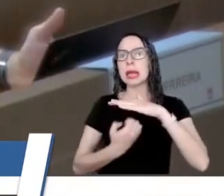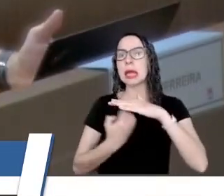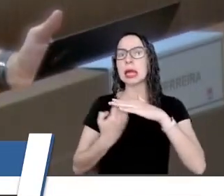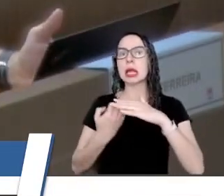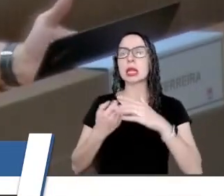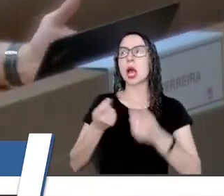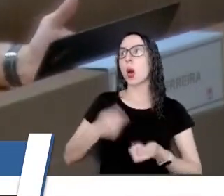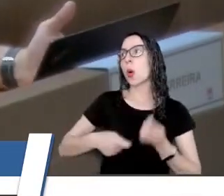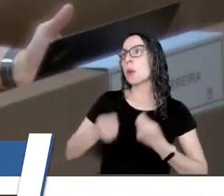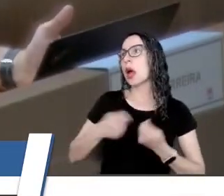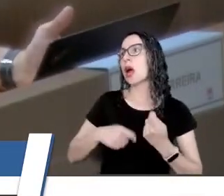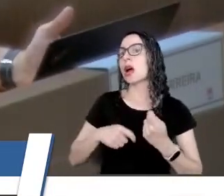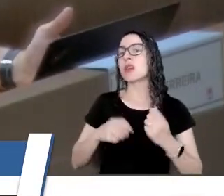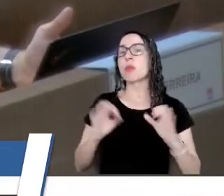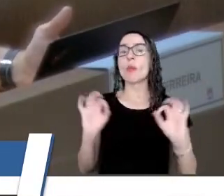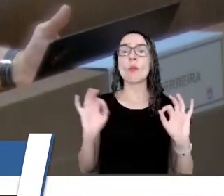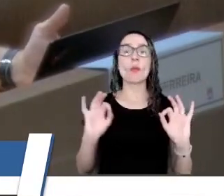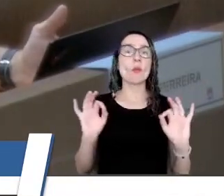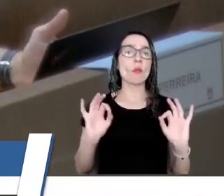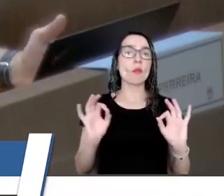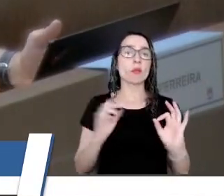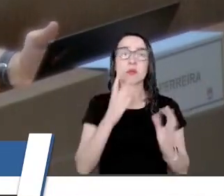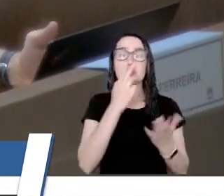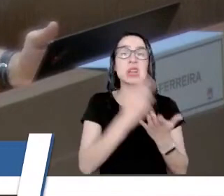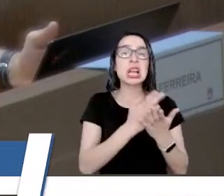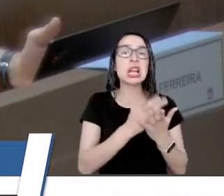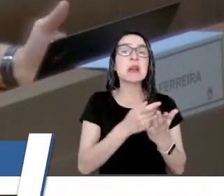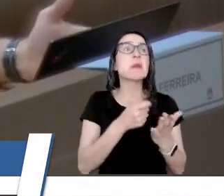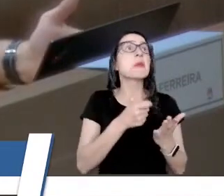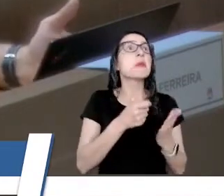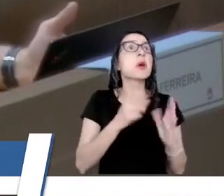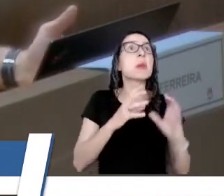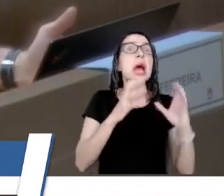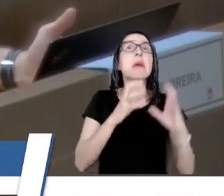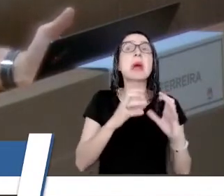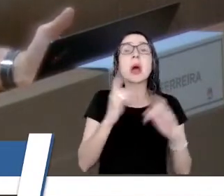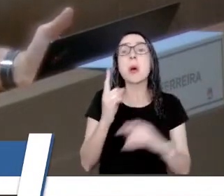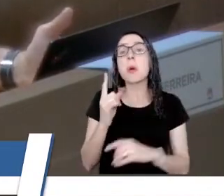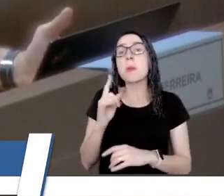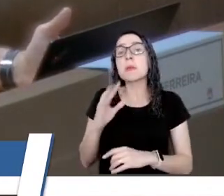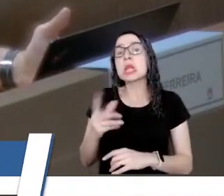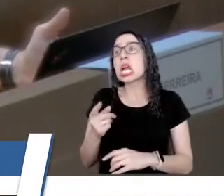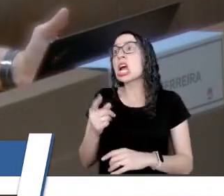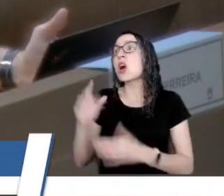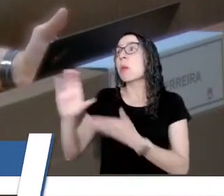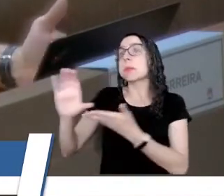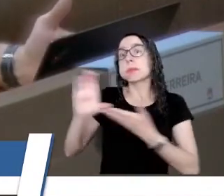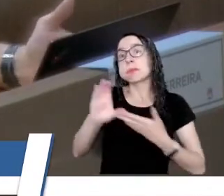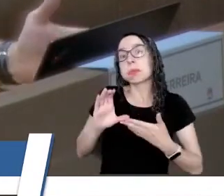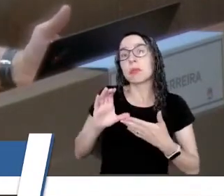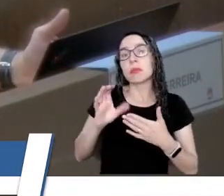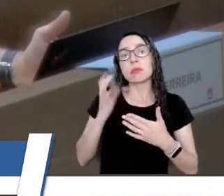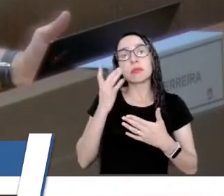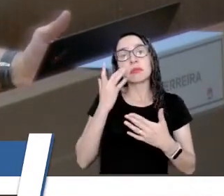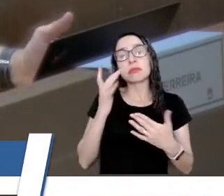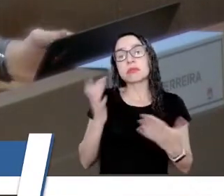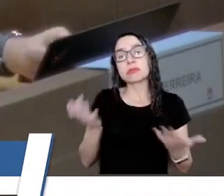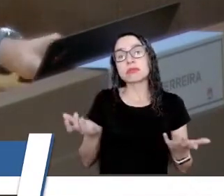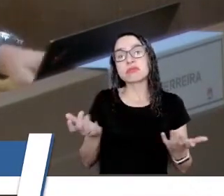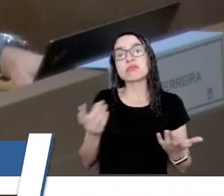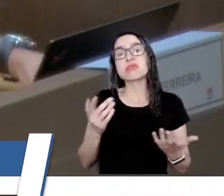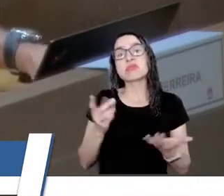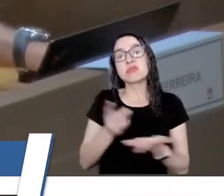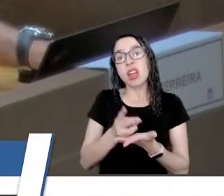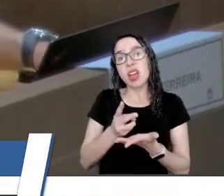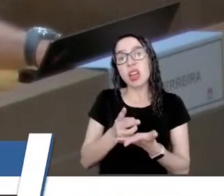comércio, mais um ano brigando aí por 1 bilhão, não sabemos se vem todos esses recursos. Mais um ano, excelência,